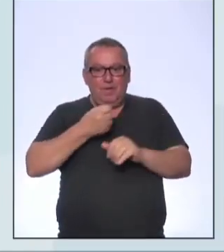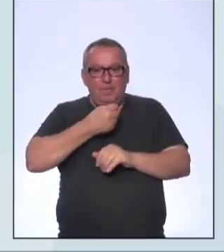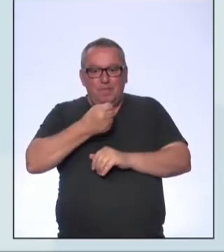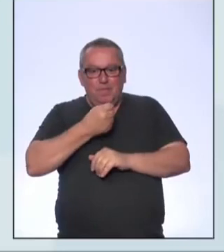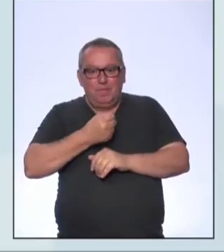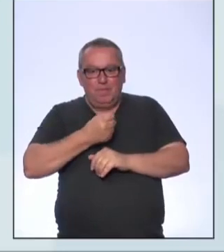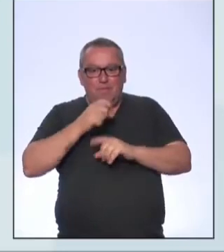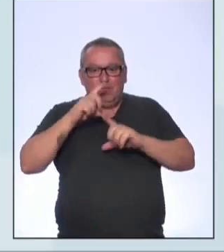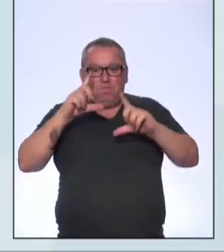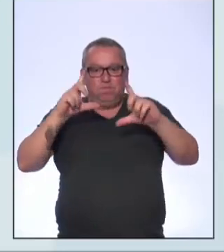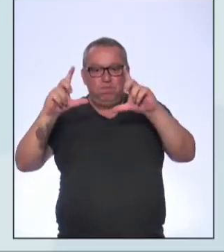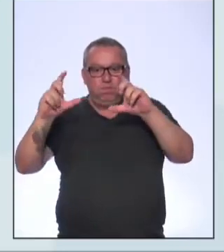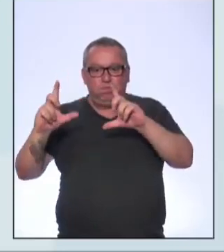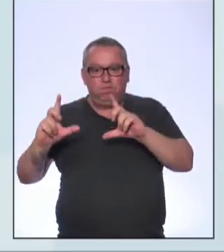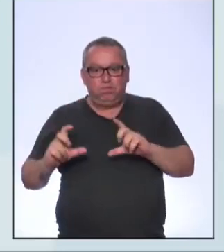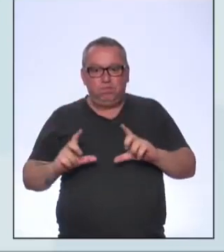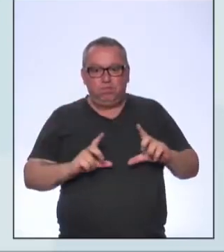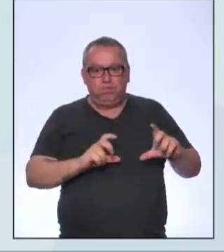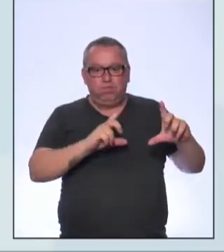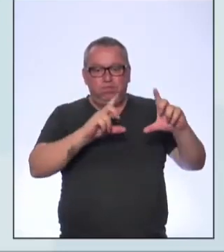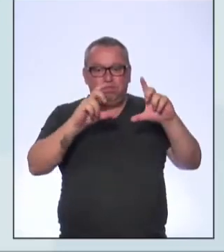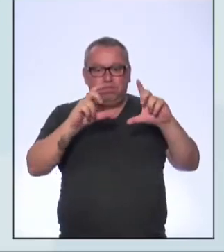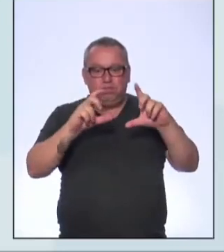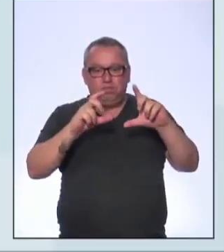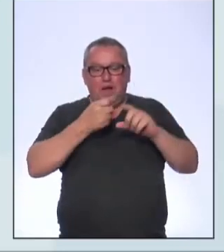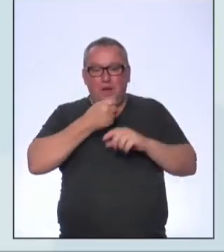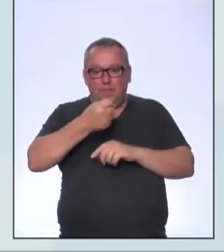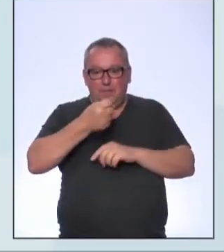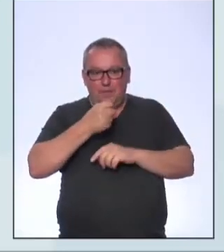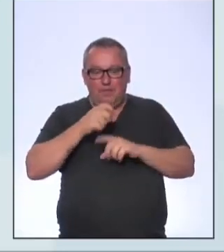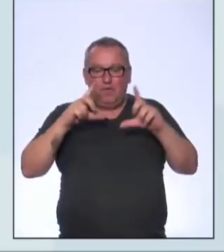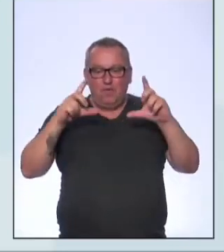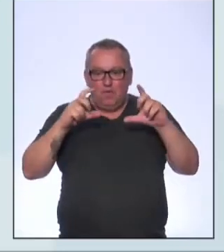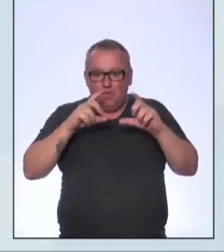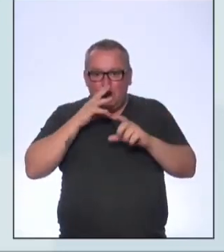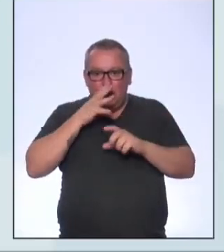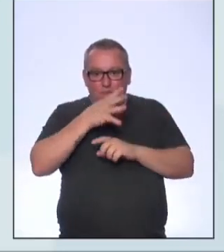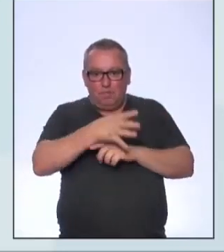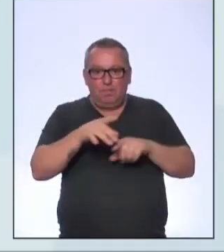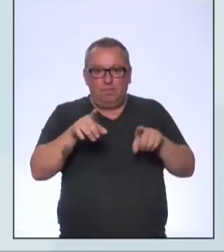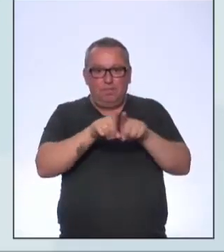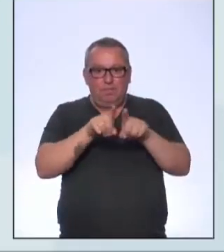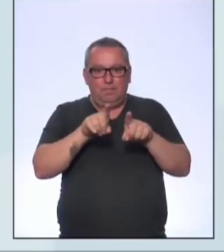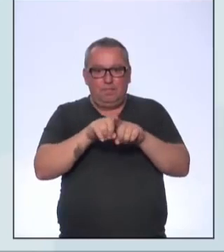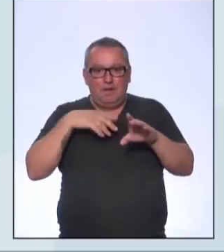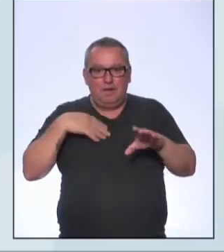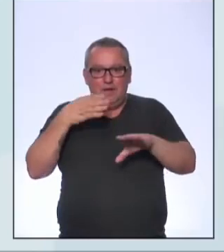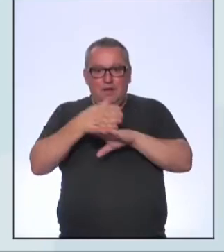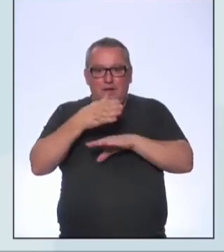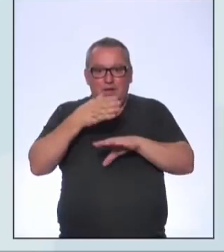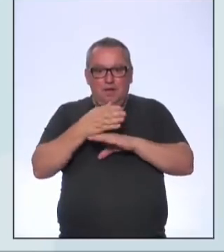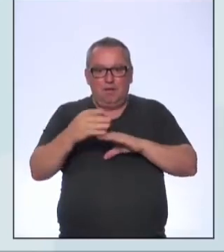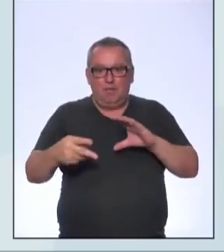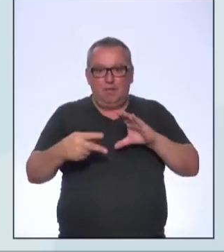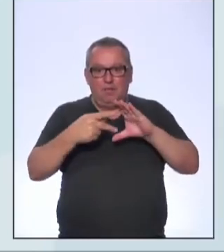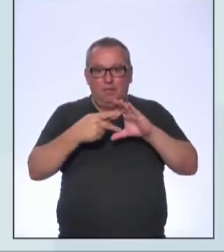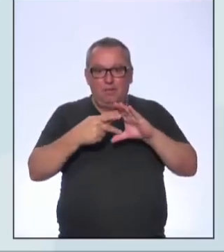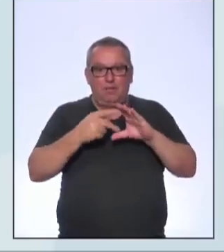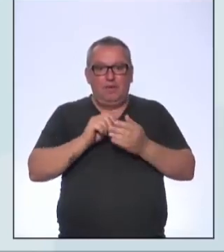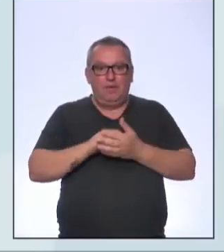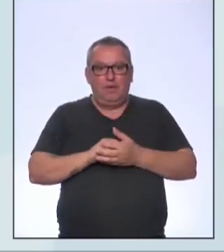reportagens, muitas fotoreportagens, fotodenúncias, além de acesso ao podcast